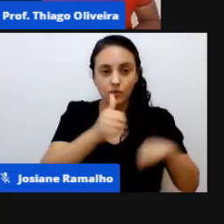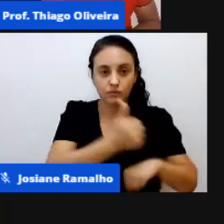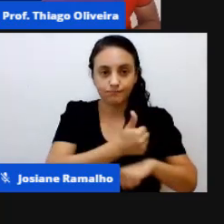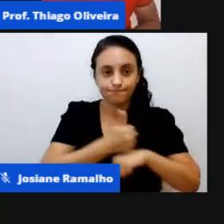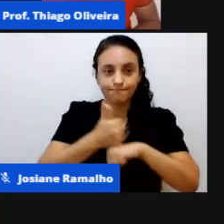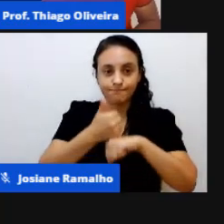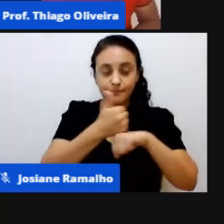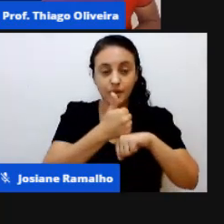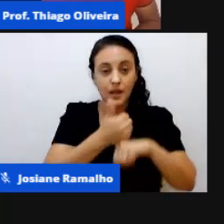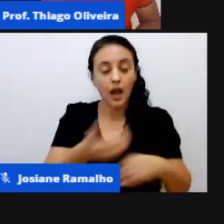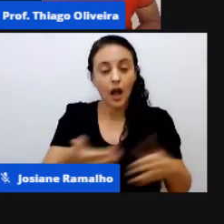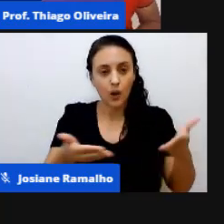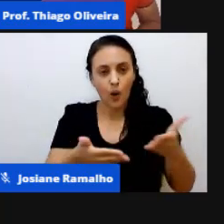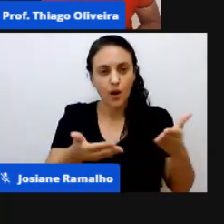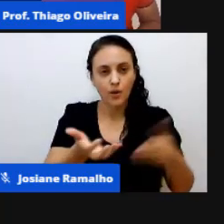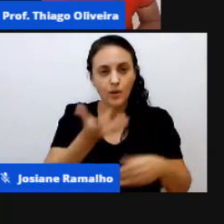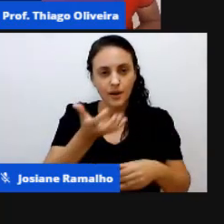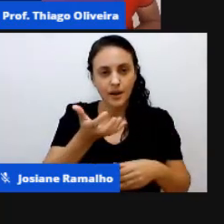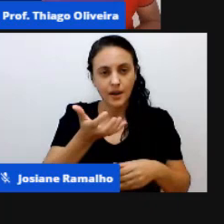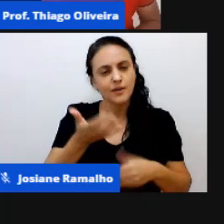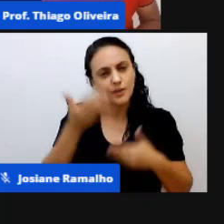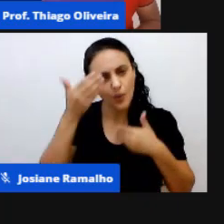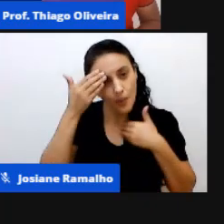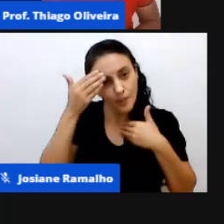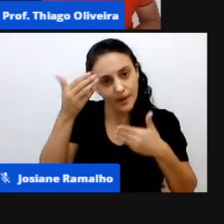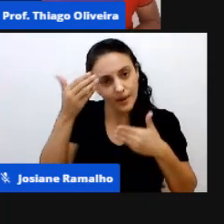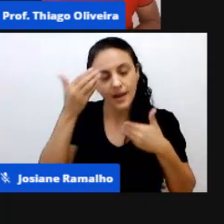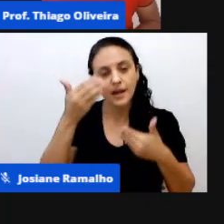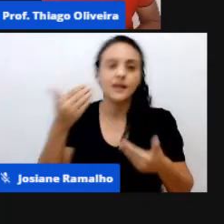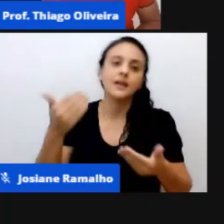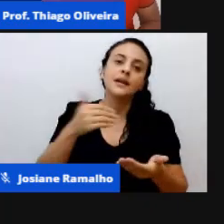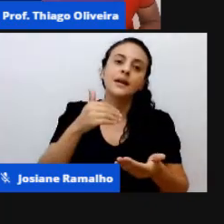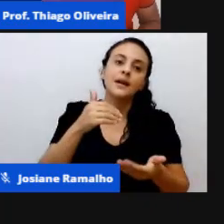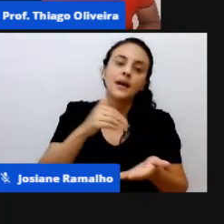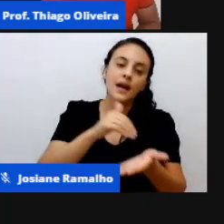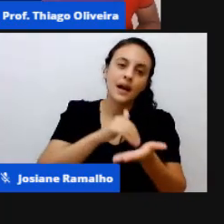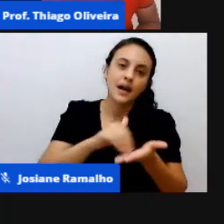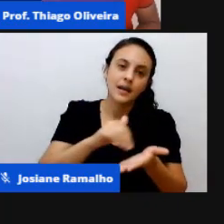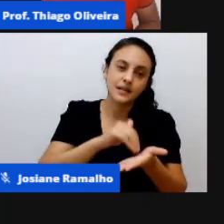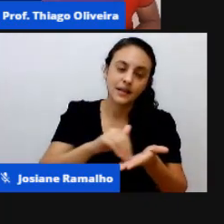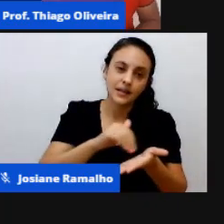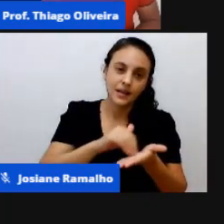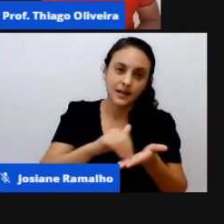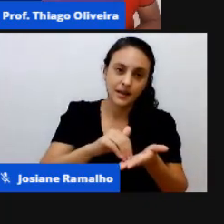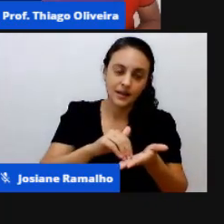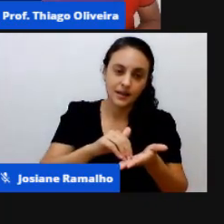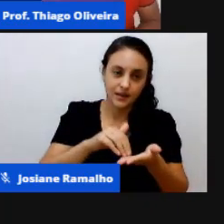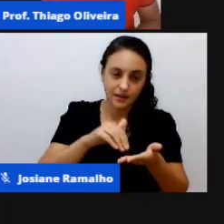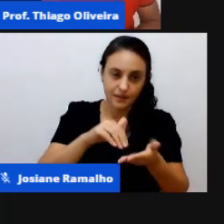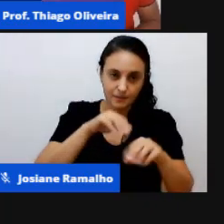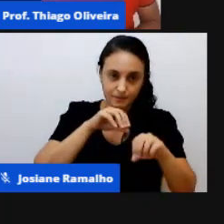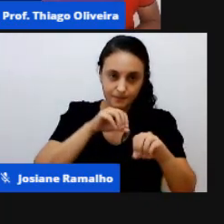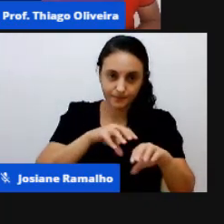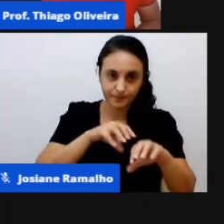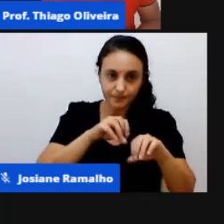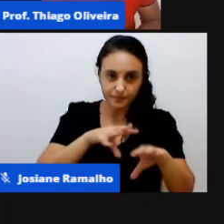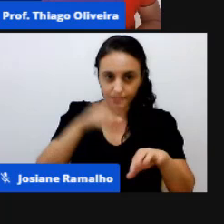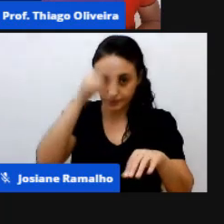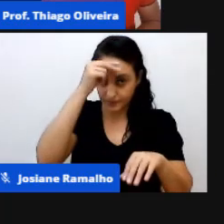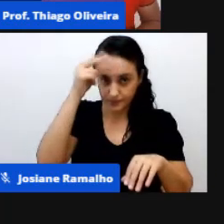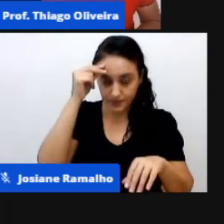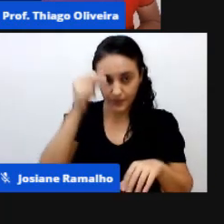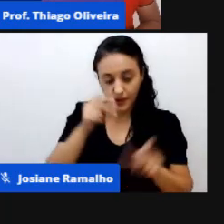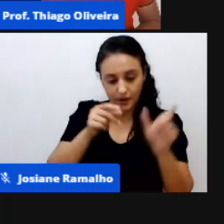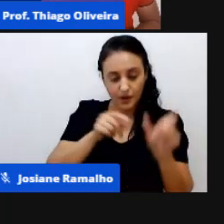aproveito para agradecer e parabenizar a Secretaria Municipal de Educação, na pessoa da professora Elza, da professora Soraya,